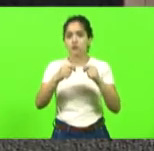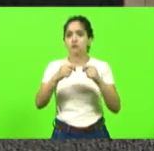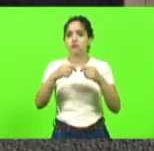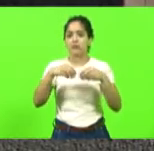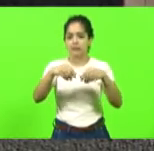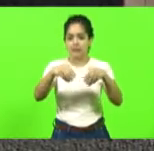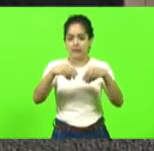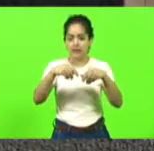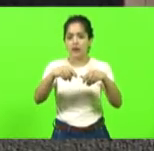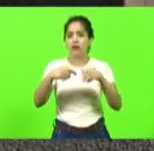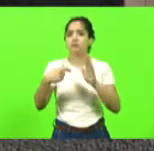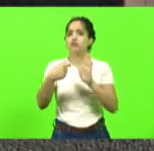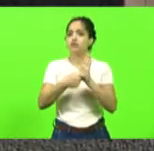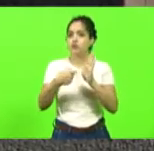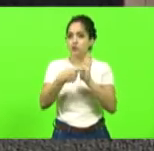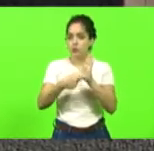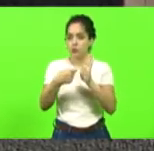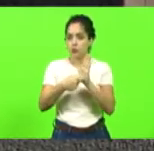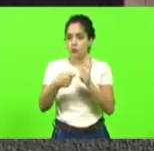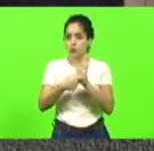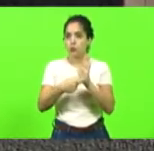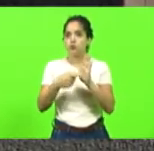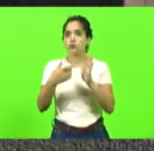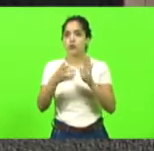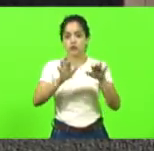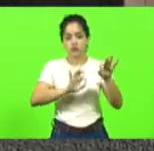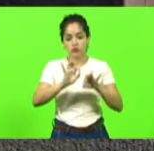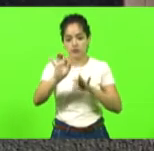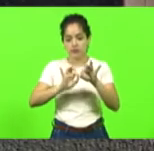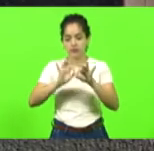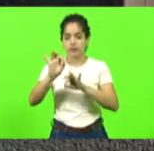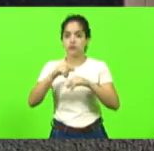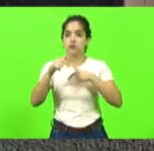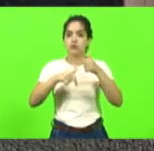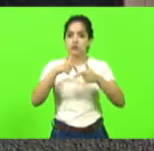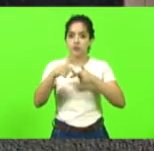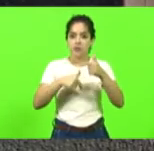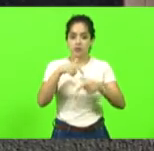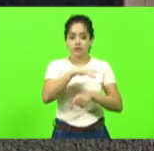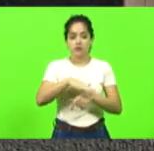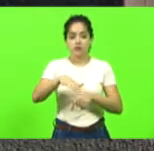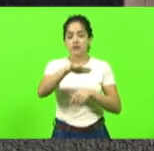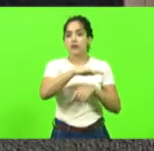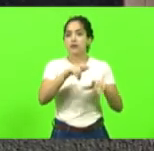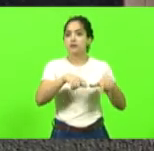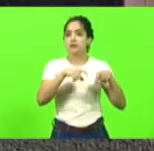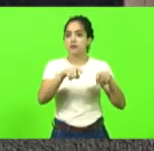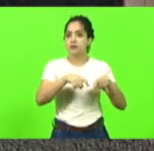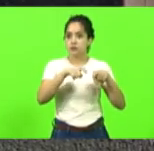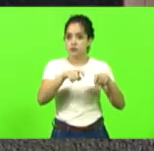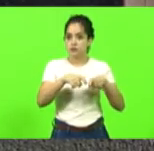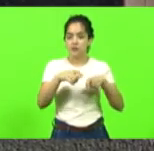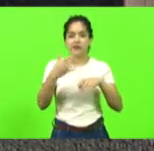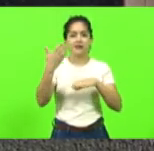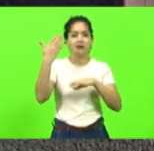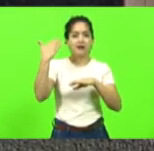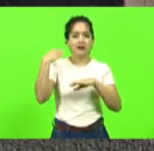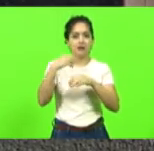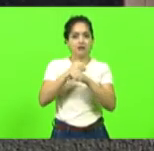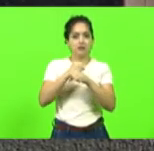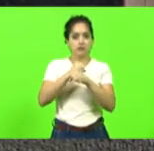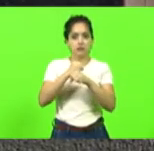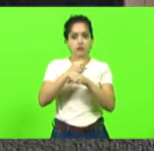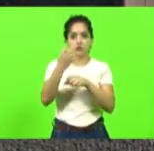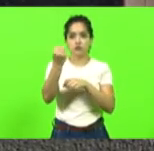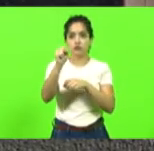de resistência, de organização dos trabalhadores do campo, que já lá nos anos 80, né, Roque,